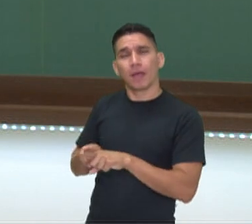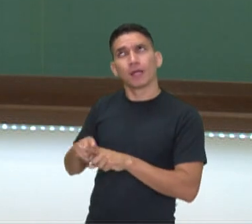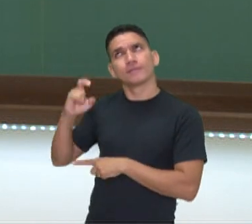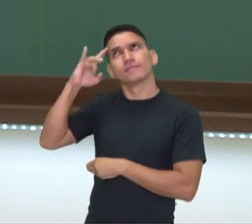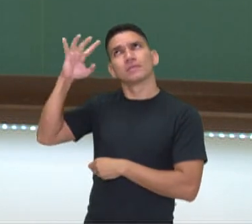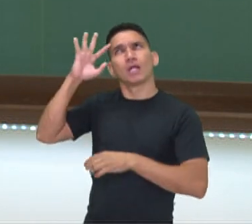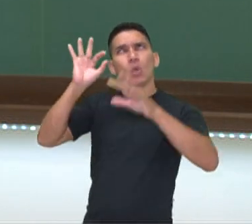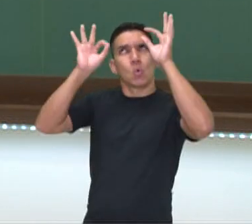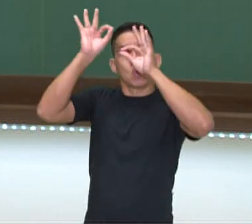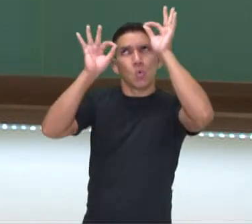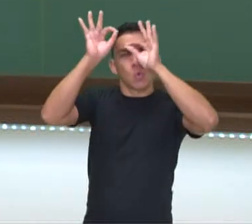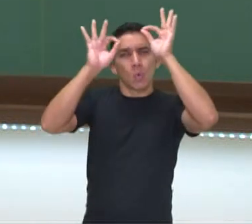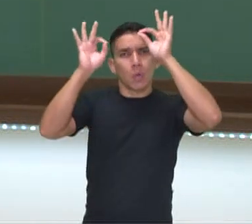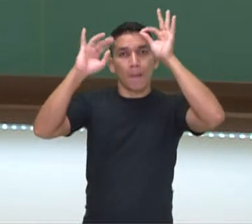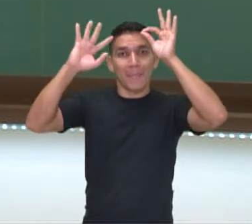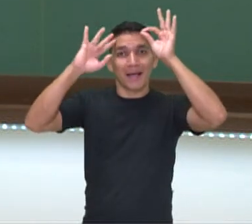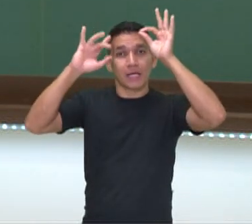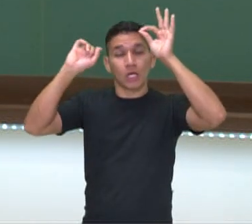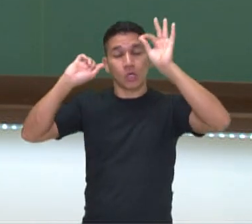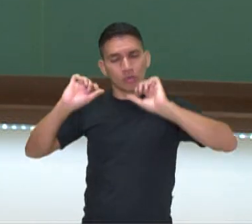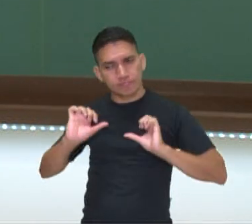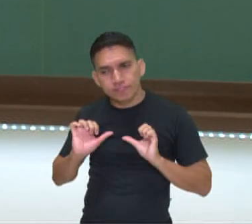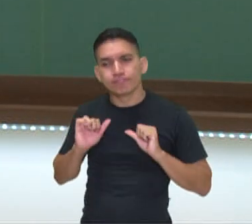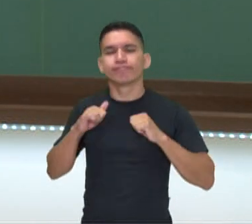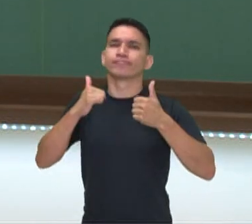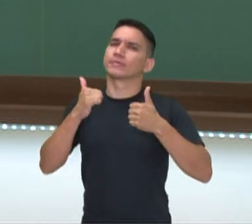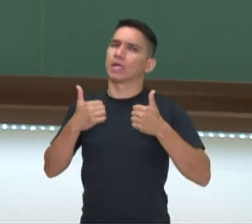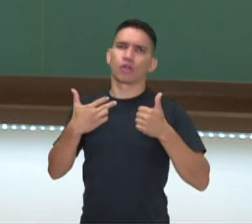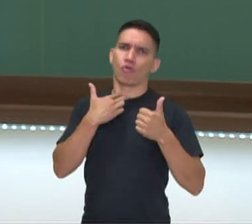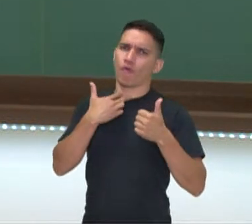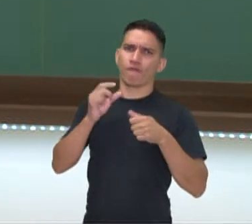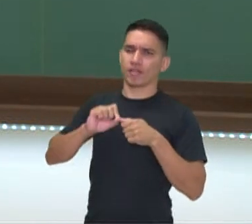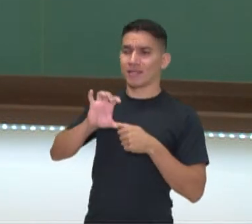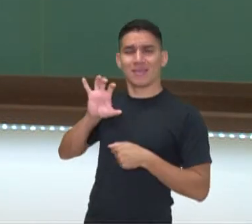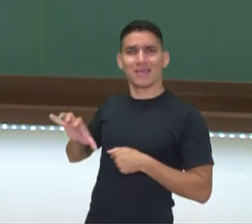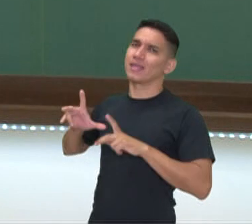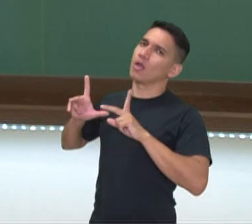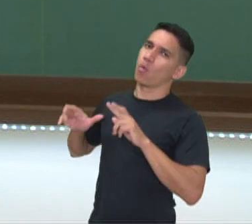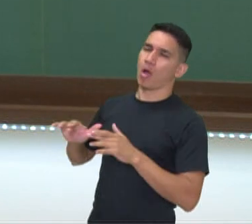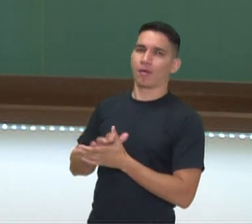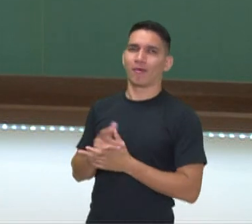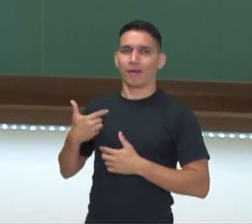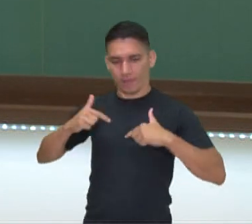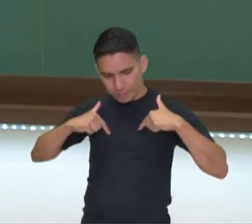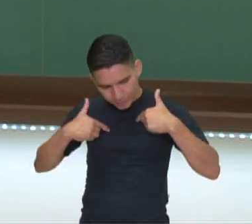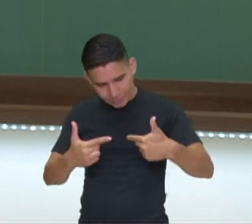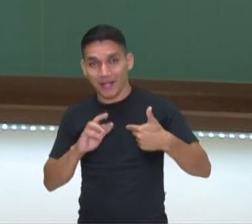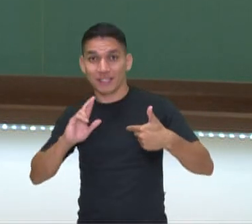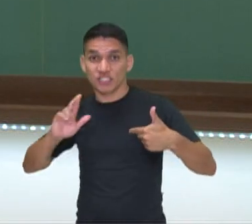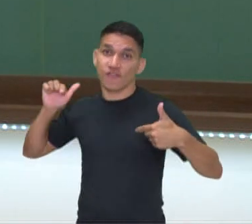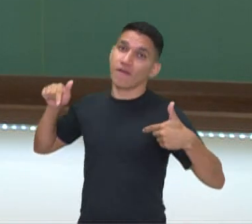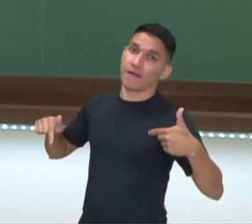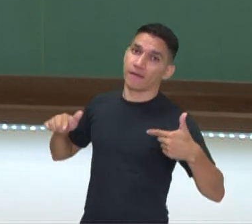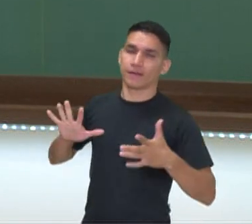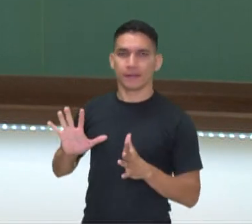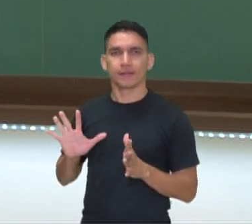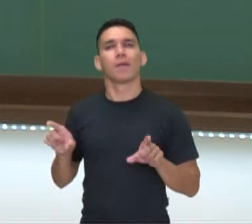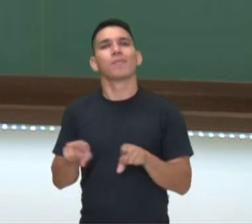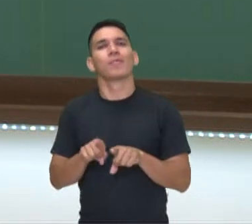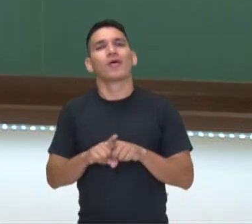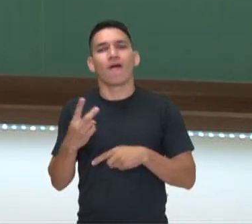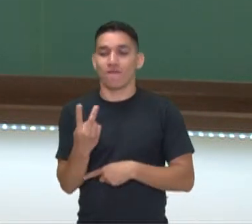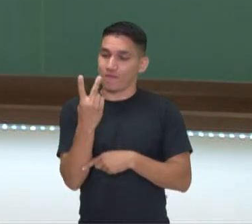possibilidade de organizar e refletir sobre a minha própria conduta, tá? Então os valores, eles são muito importantes justamente porque